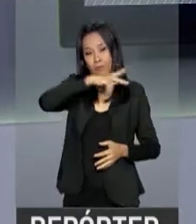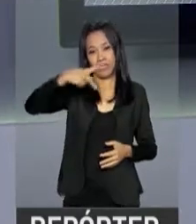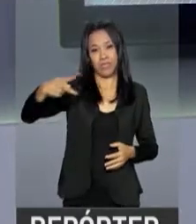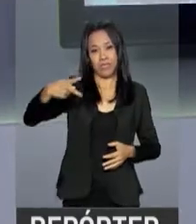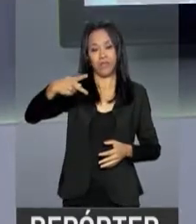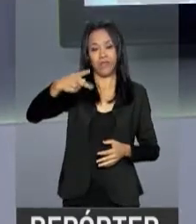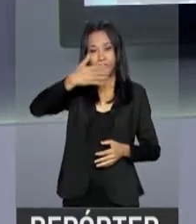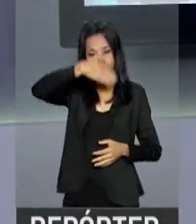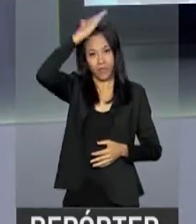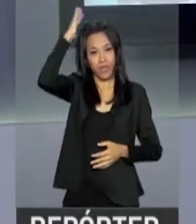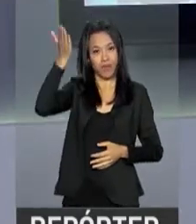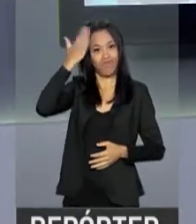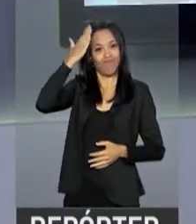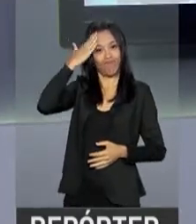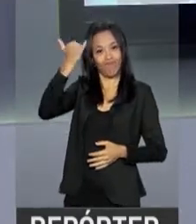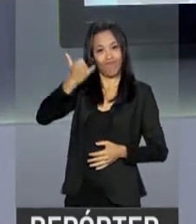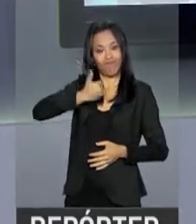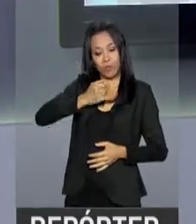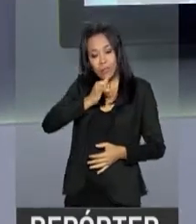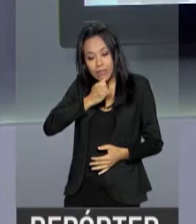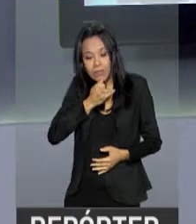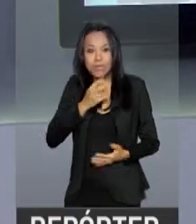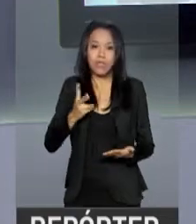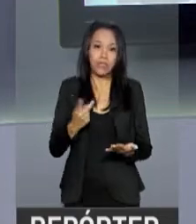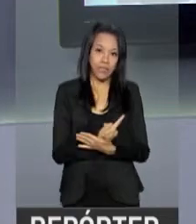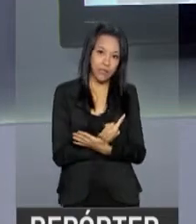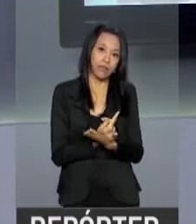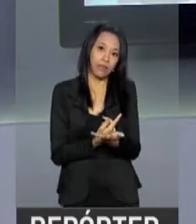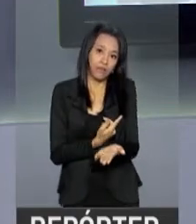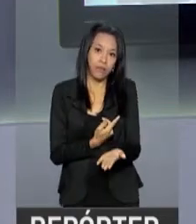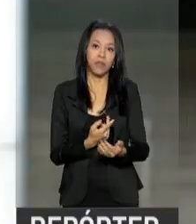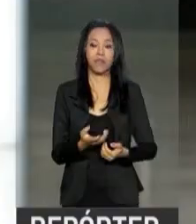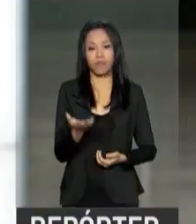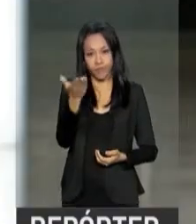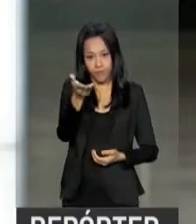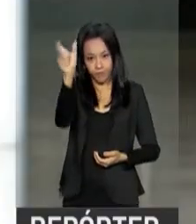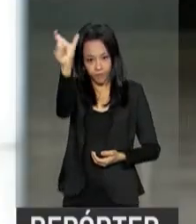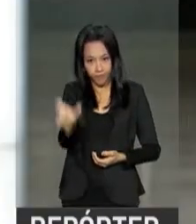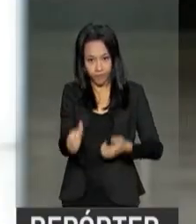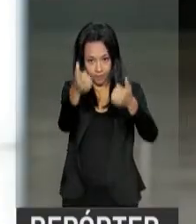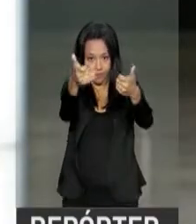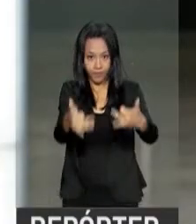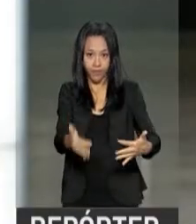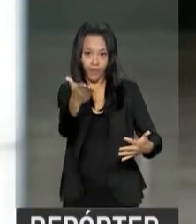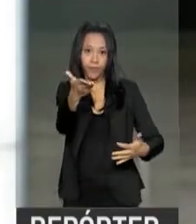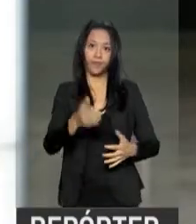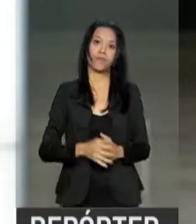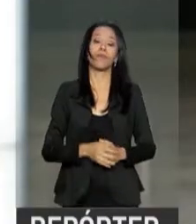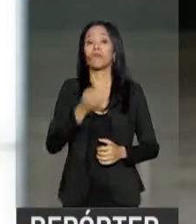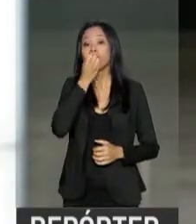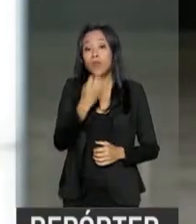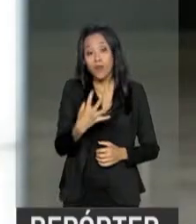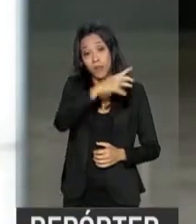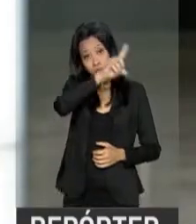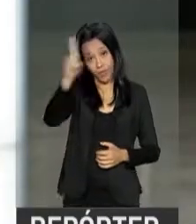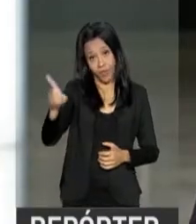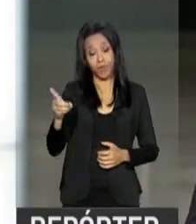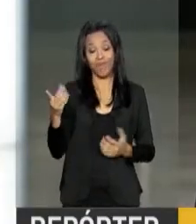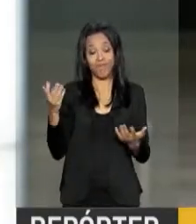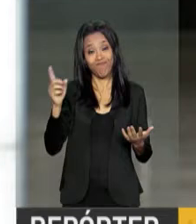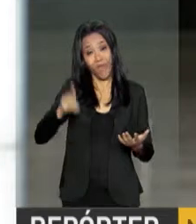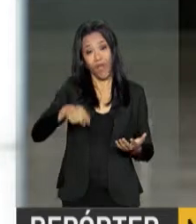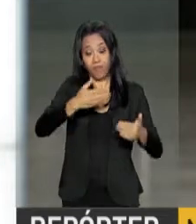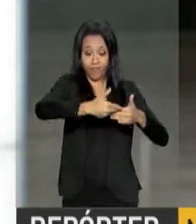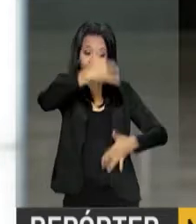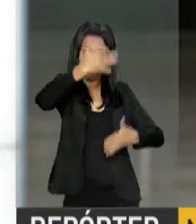ao vivo é o repórter nem pereira o lanac é com você oita isso é bom dia a todos pois é isso pela rede